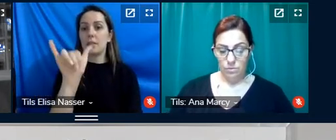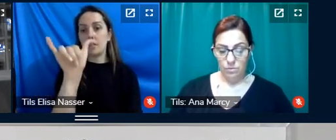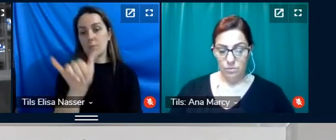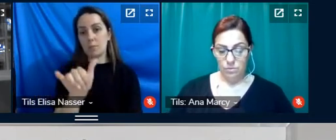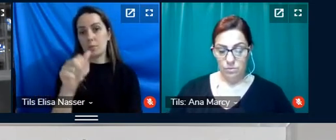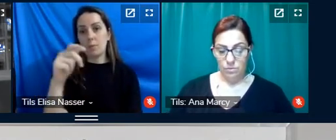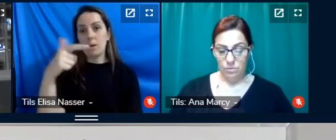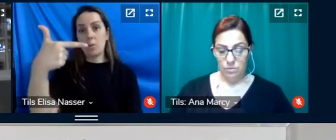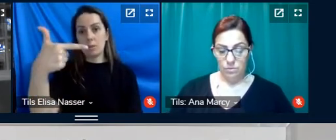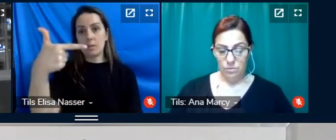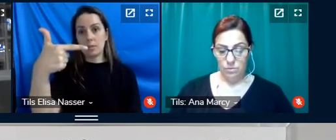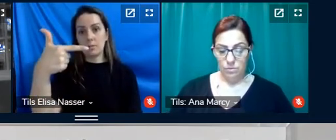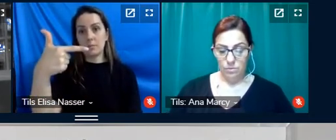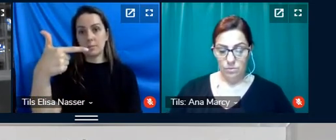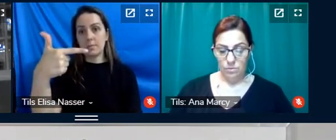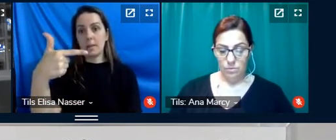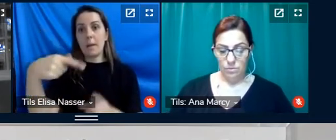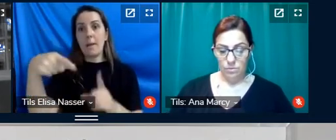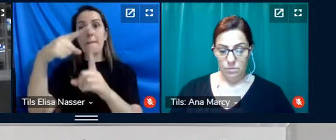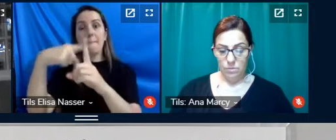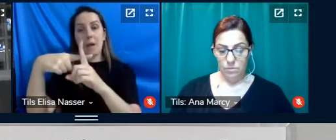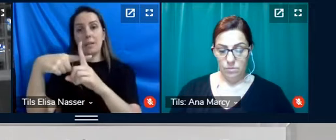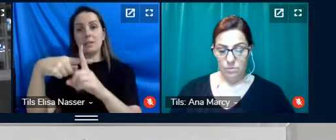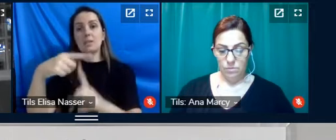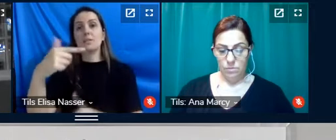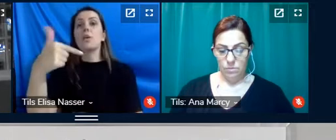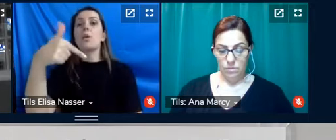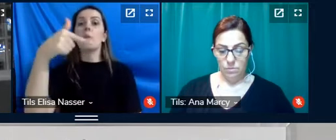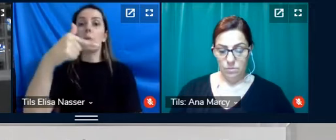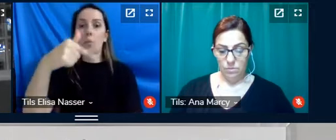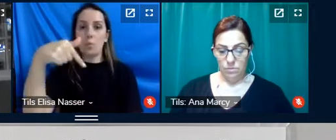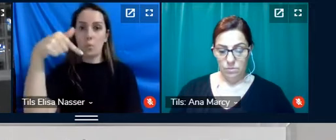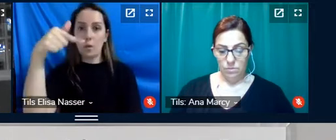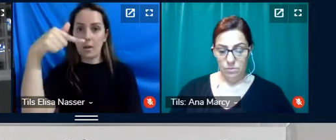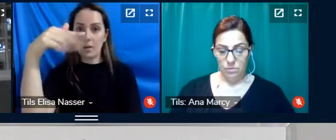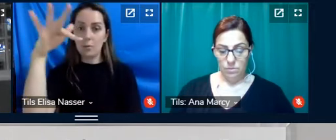mesmo, mais Fx ao quadrado.